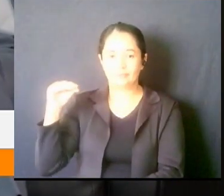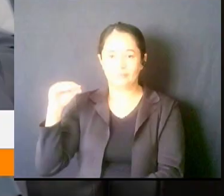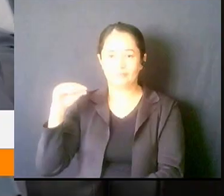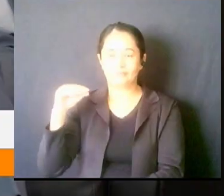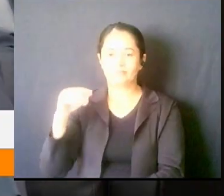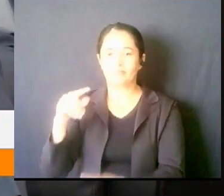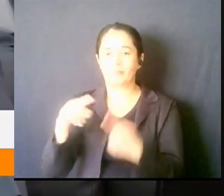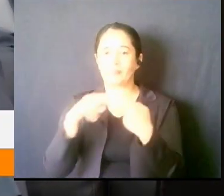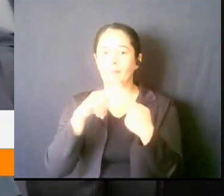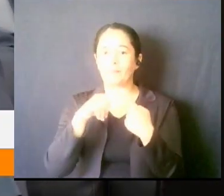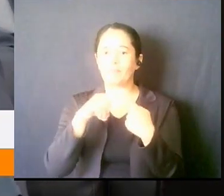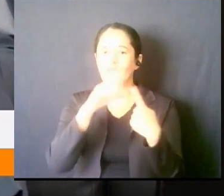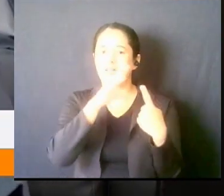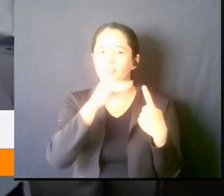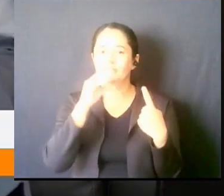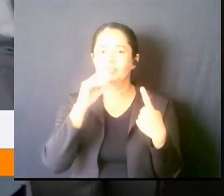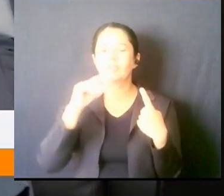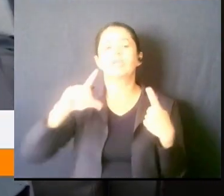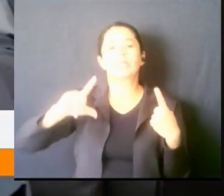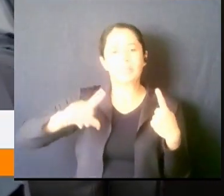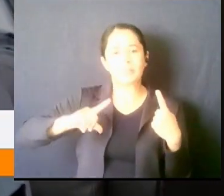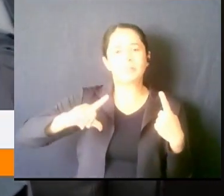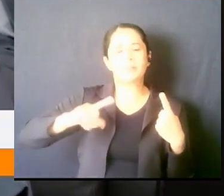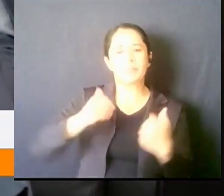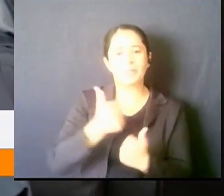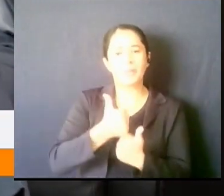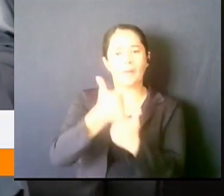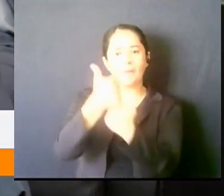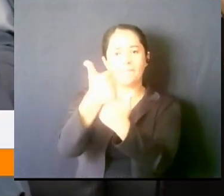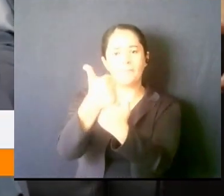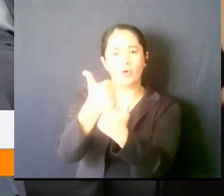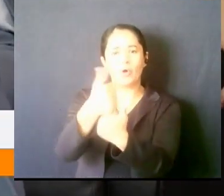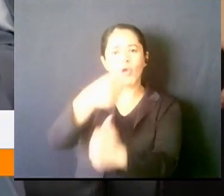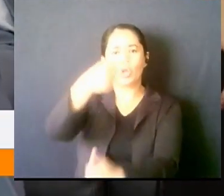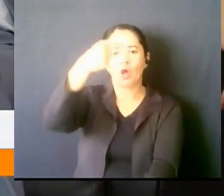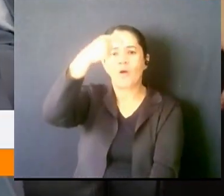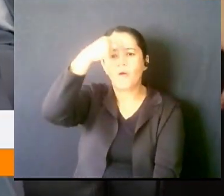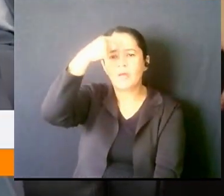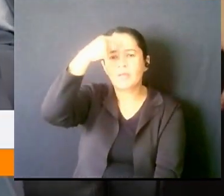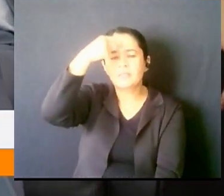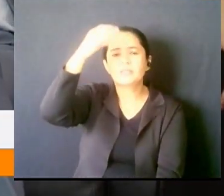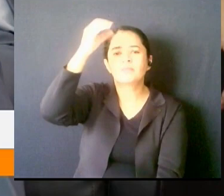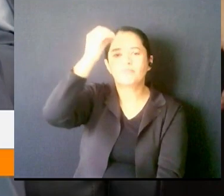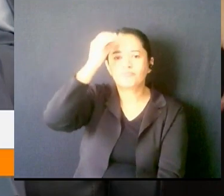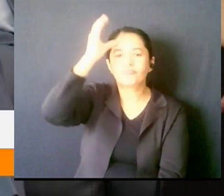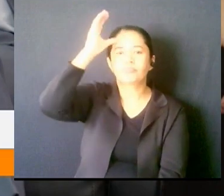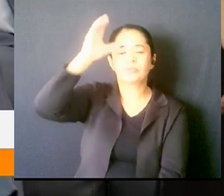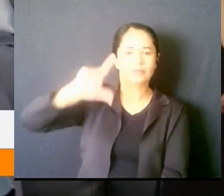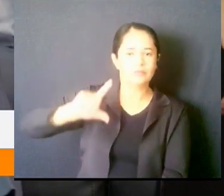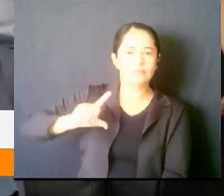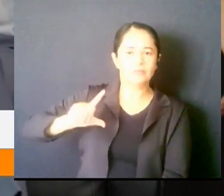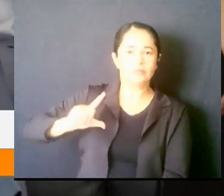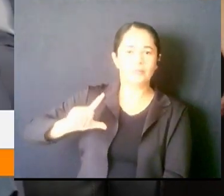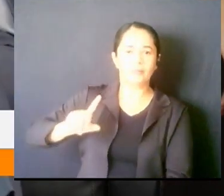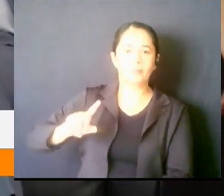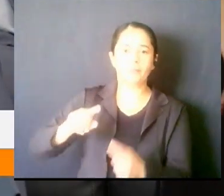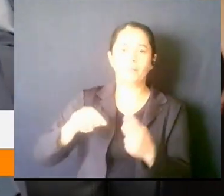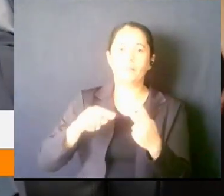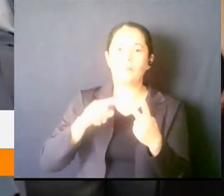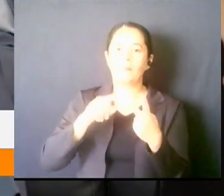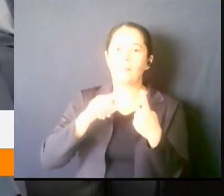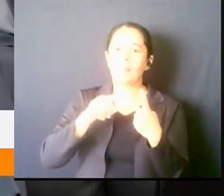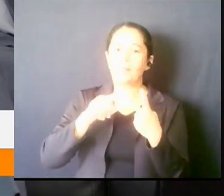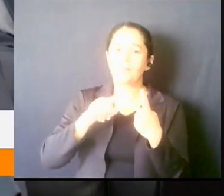um suporte, tem até conhecimento e informação sobre métodos contraceptivos e faz uso de